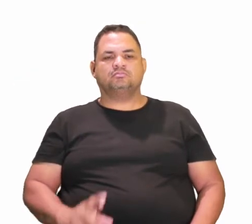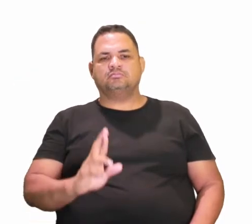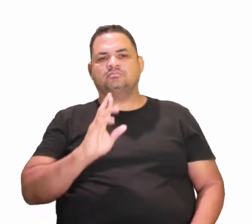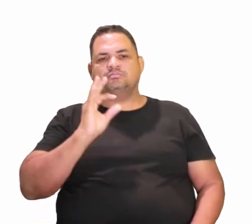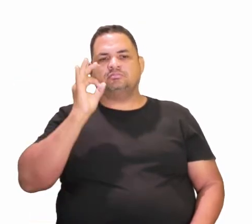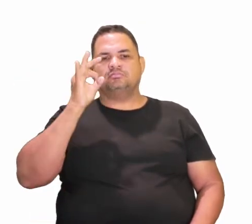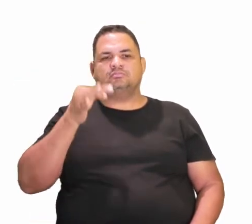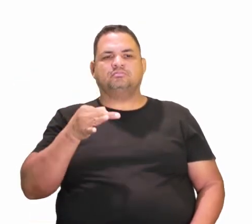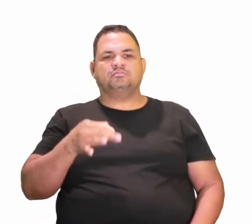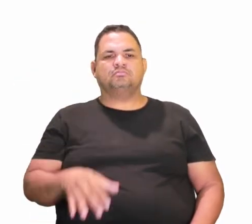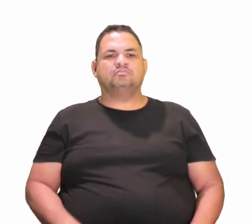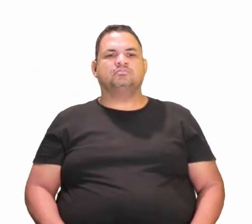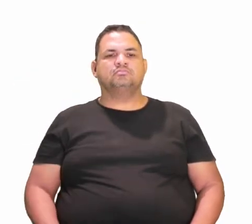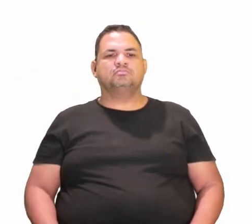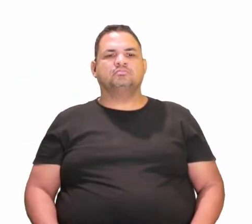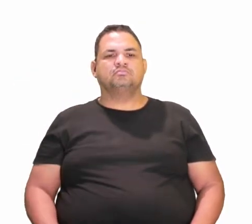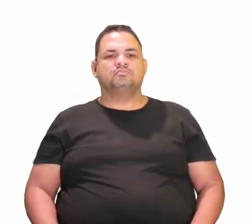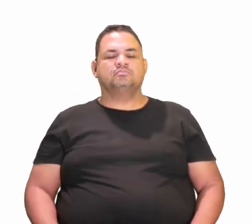correta